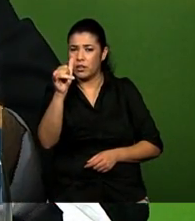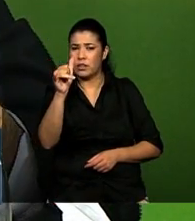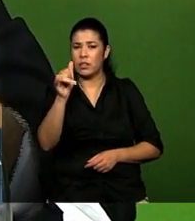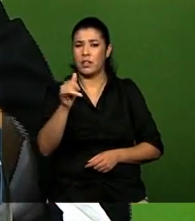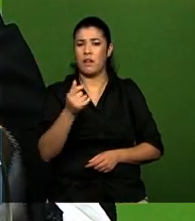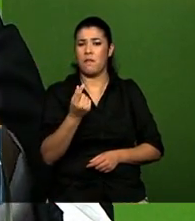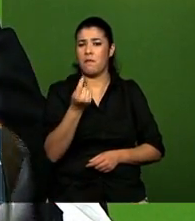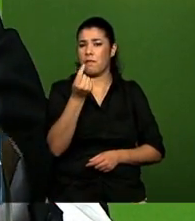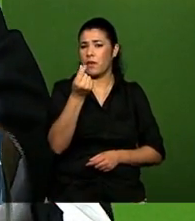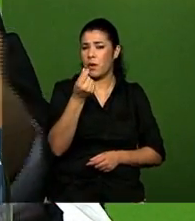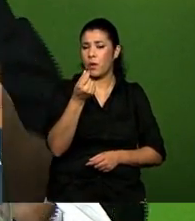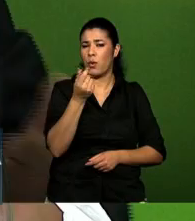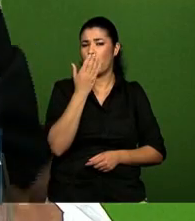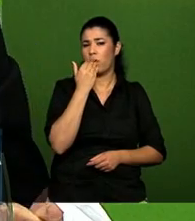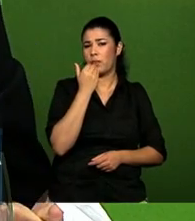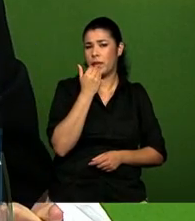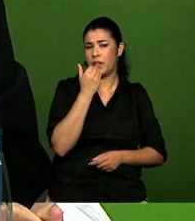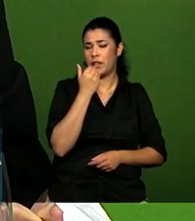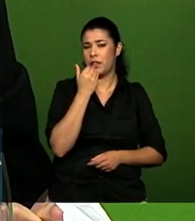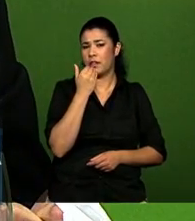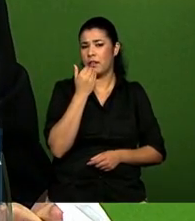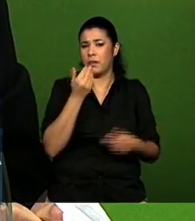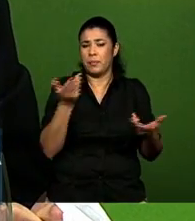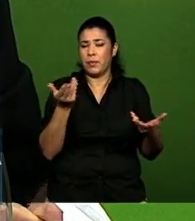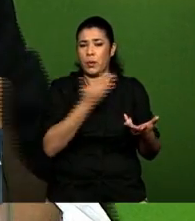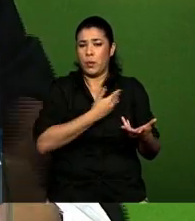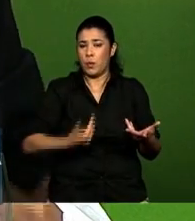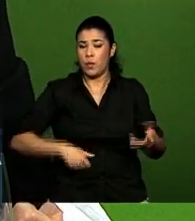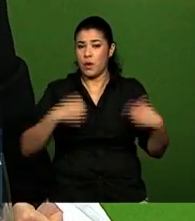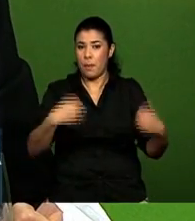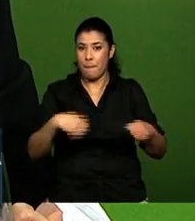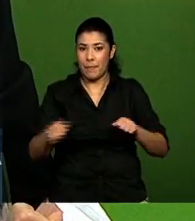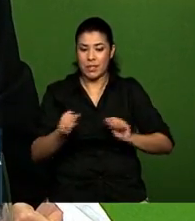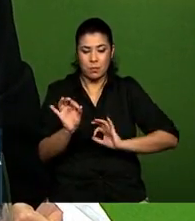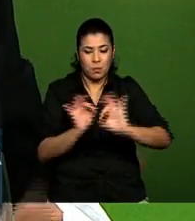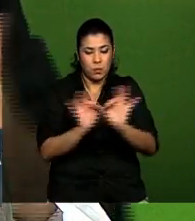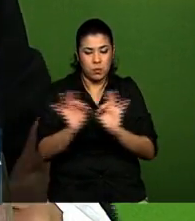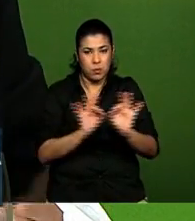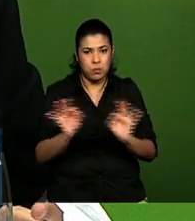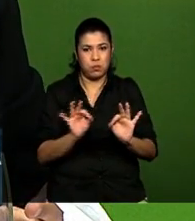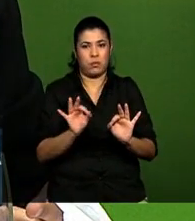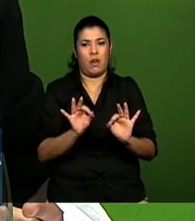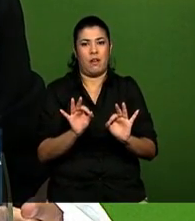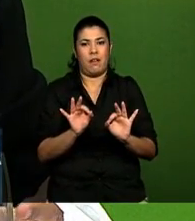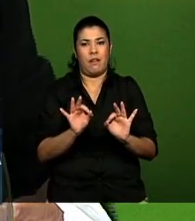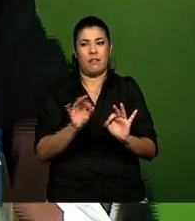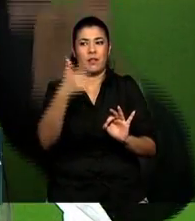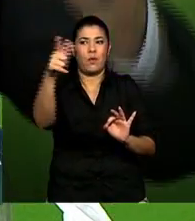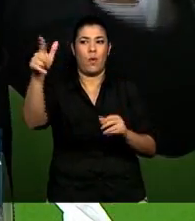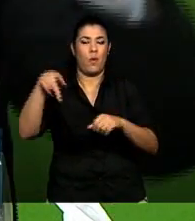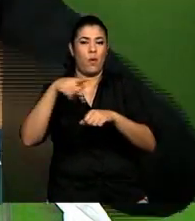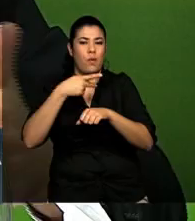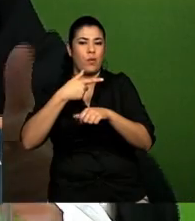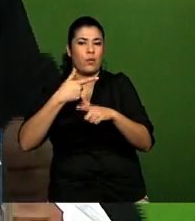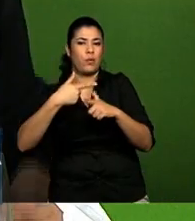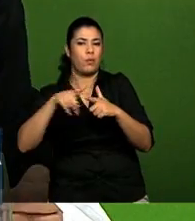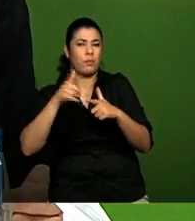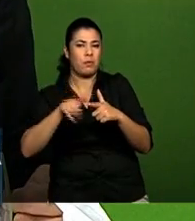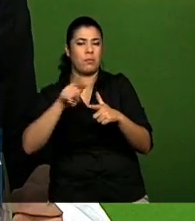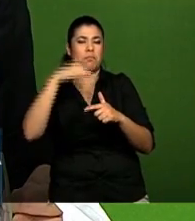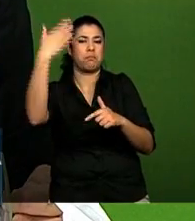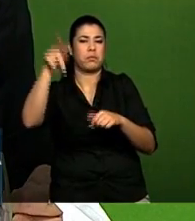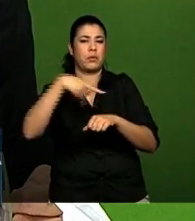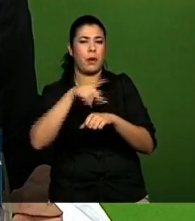governo tem que ter capacidade de modulação das suas políticas frente a essas realidades Para quê Para sustentar uma